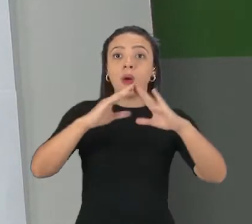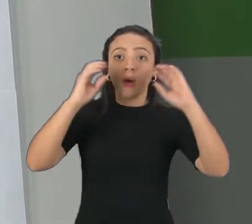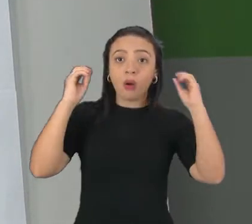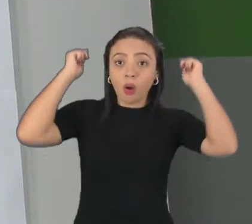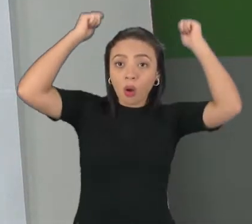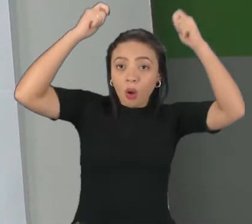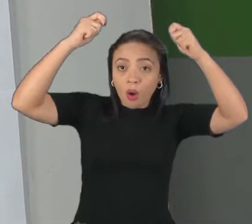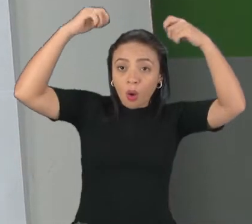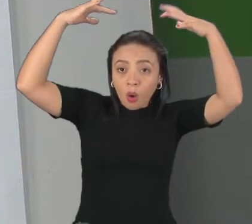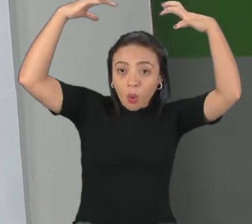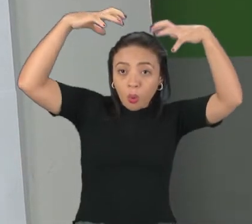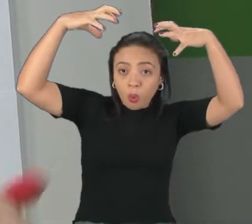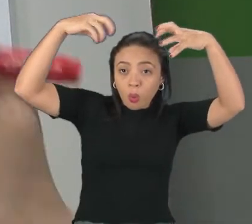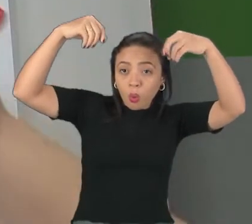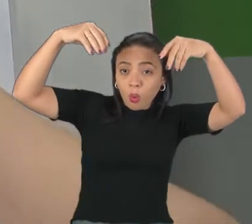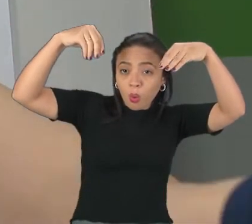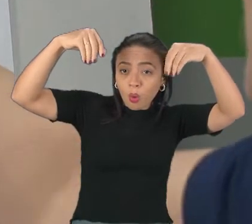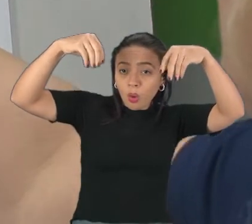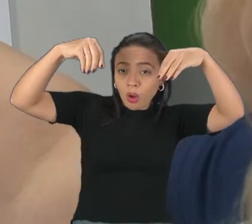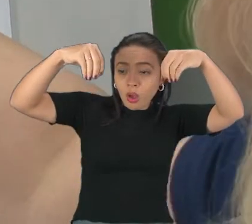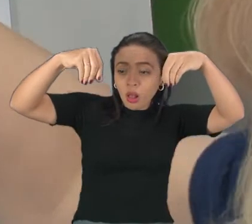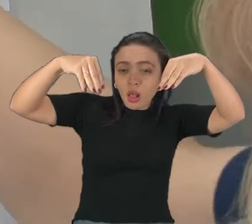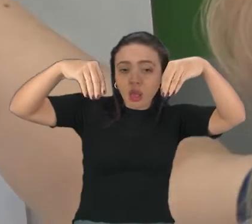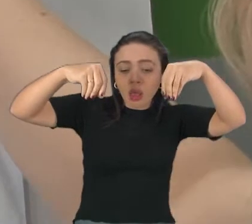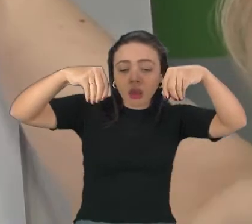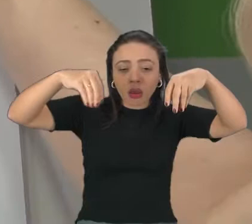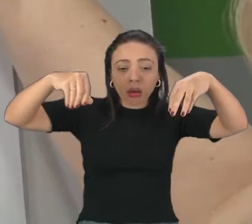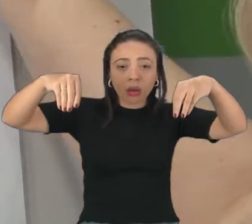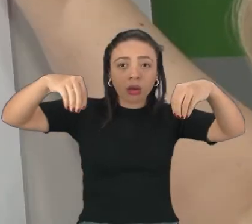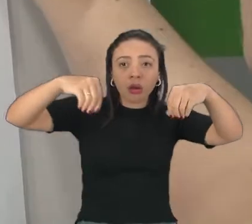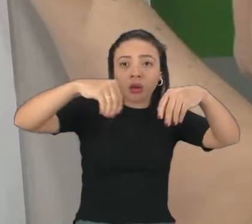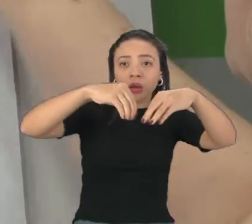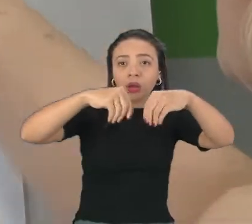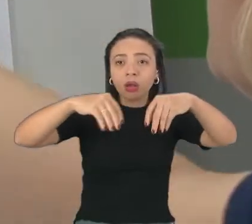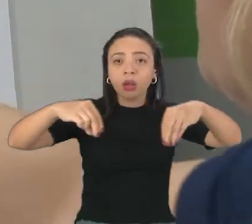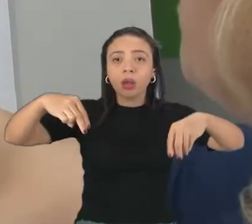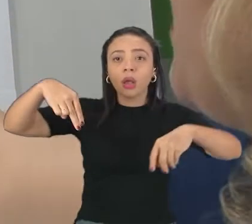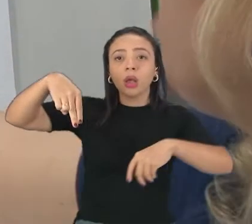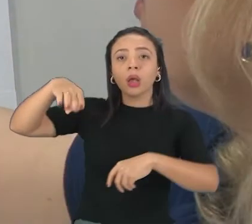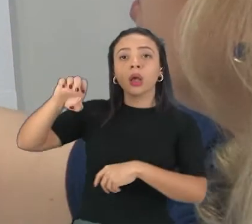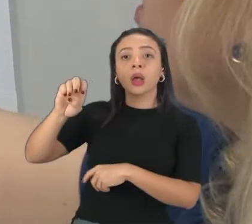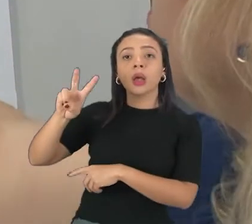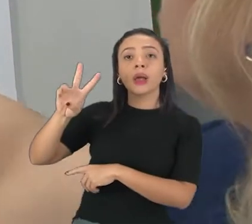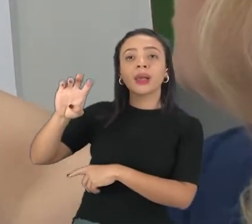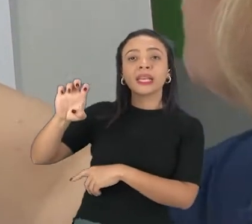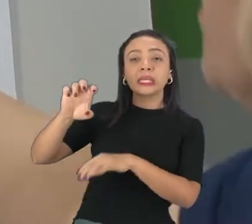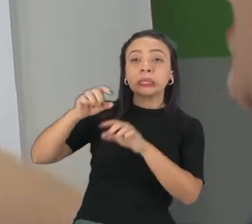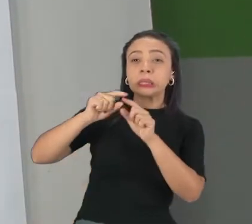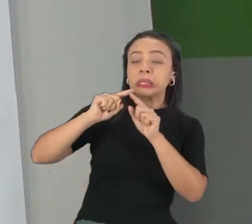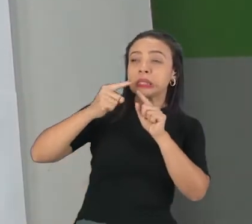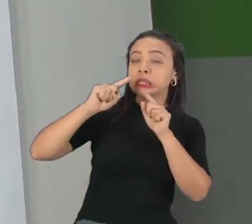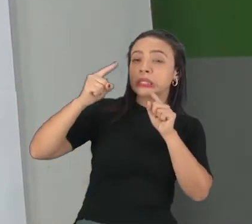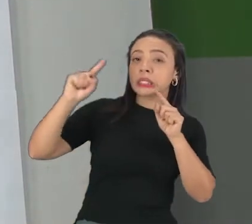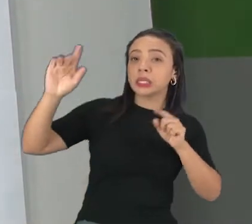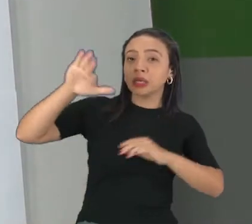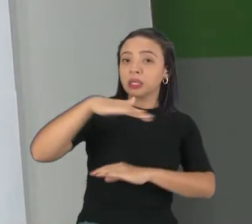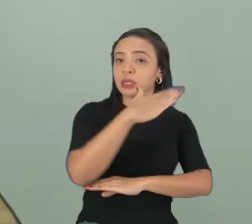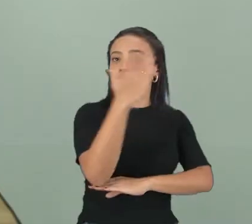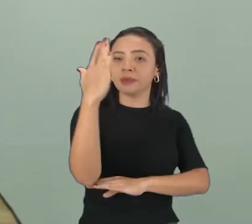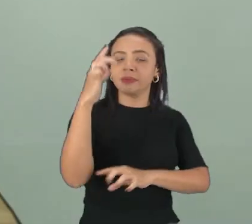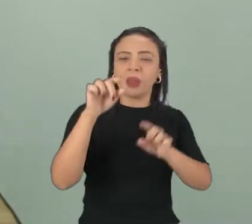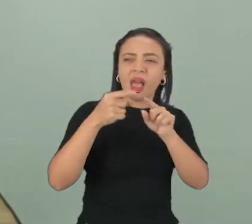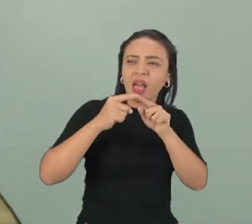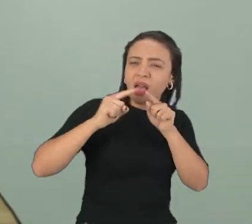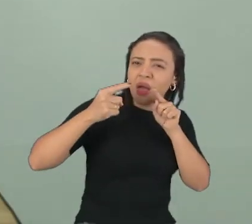seja, ele ficava em montanhas nevadas, né? Quanto mais distante das florestas, ele ficava